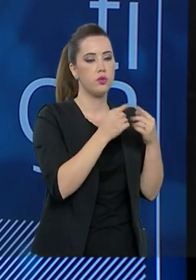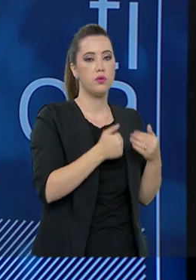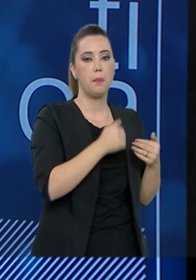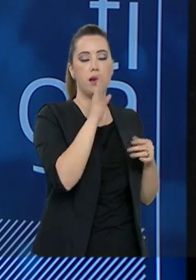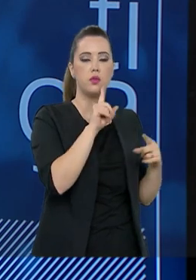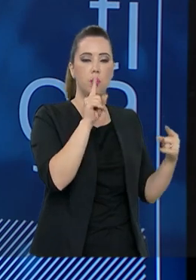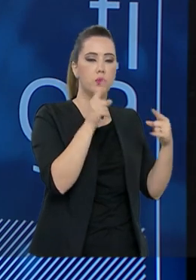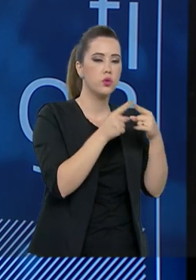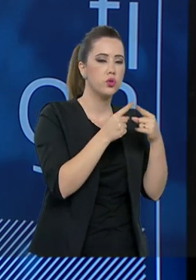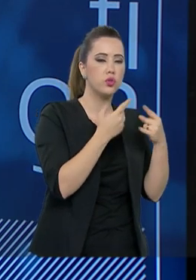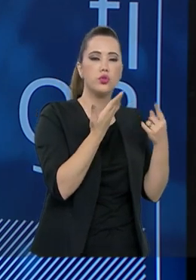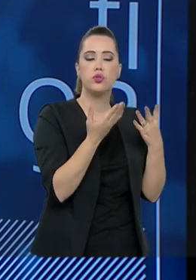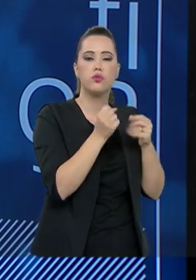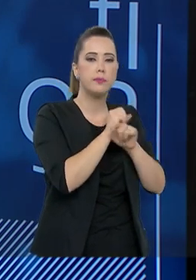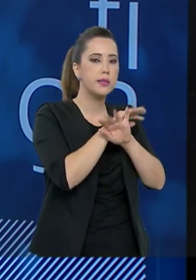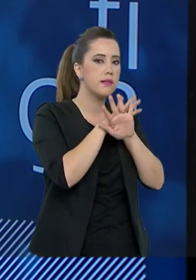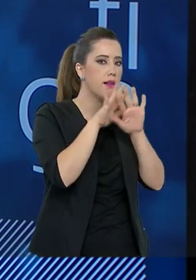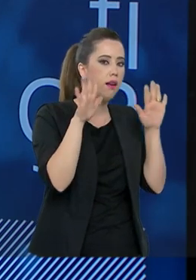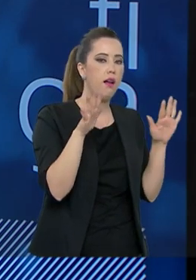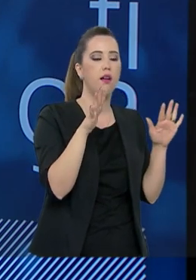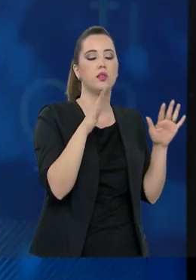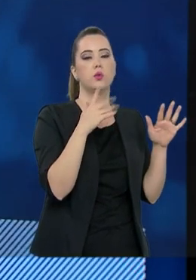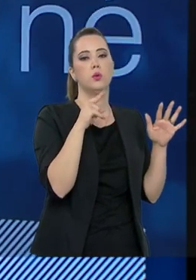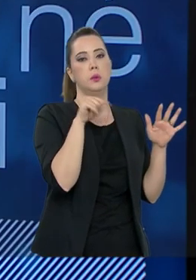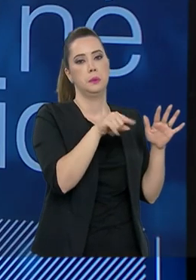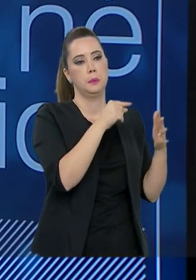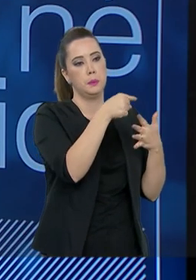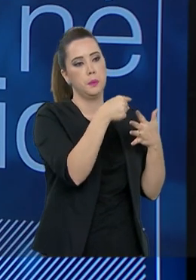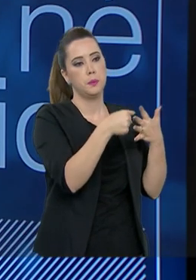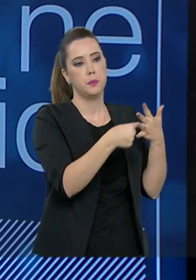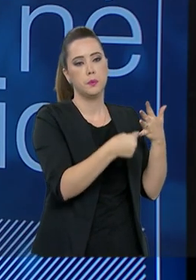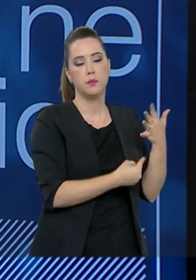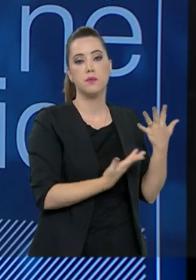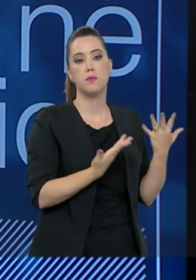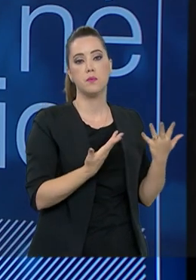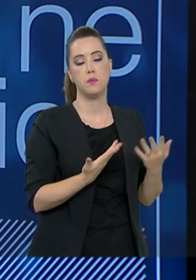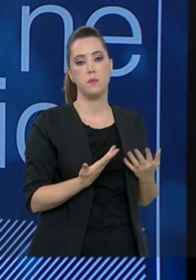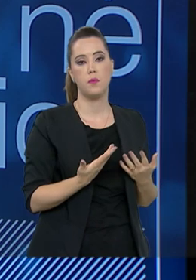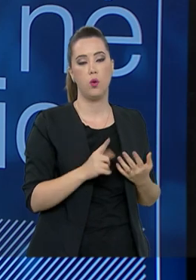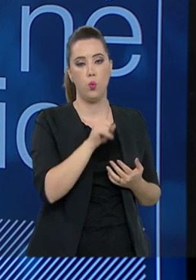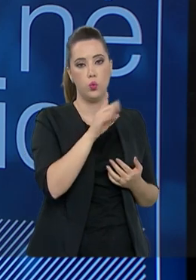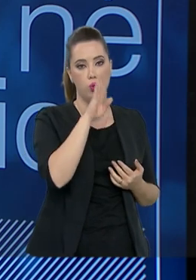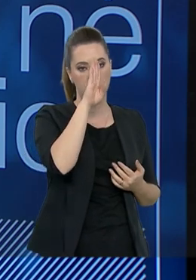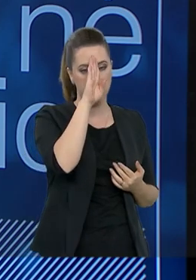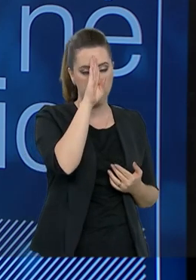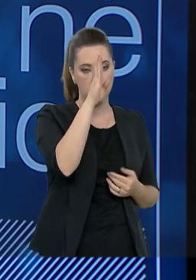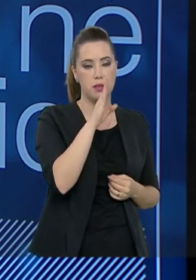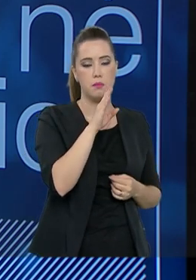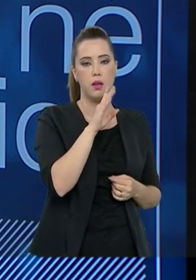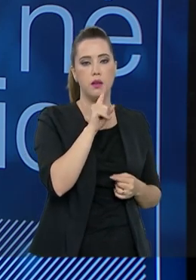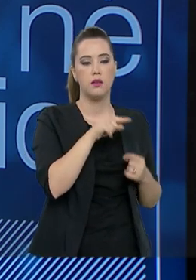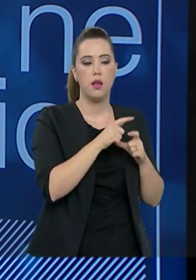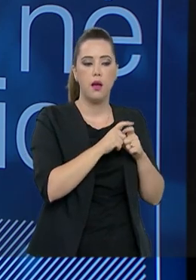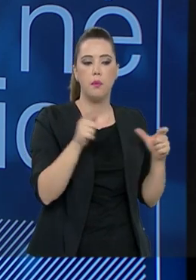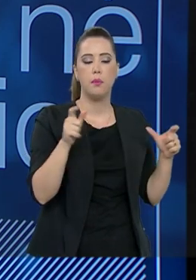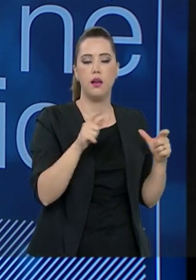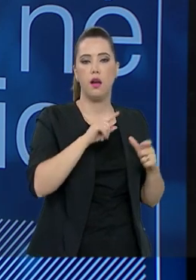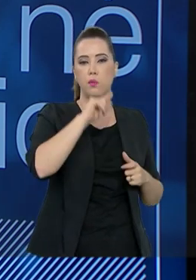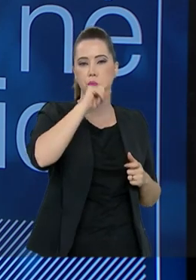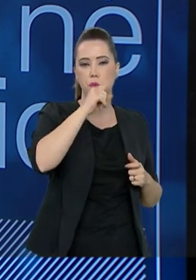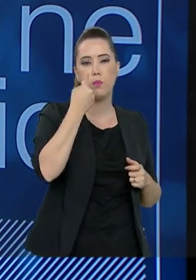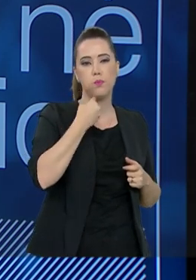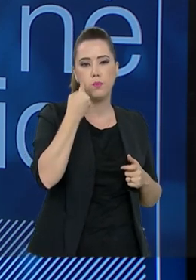mais objetividade, mais clareza em alguns pontos. E um dos principais pontos é ampliar a coleta, né?